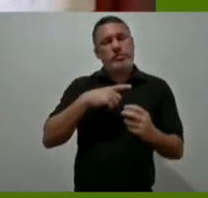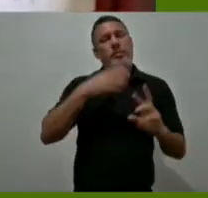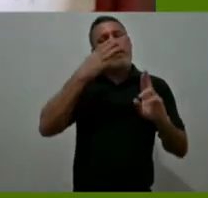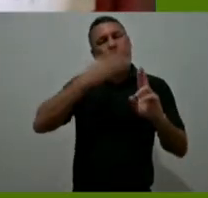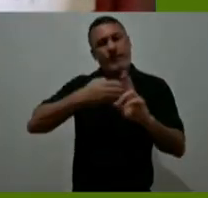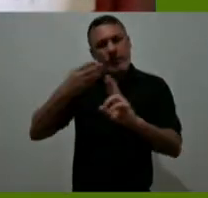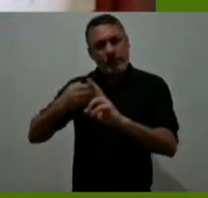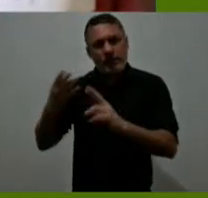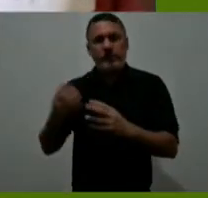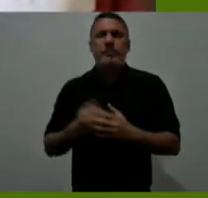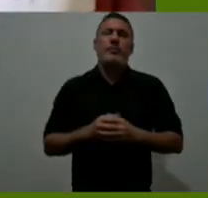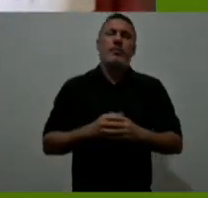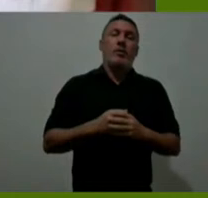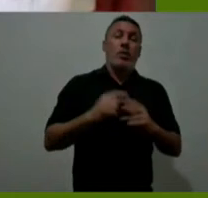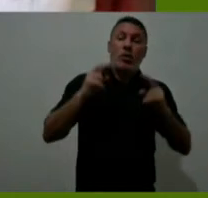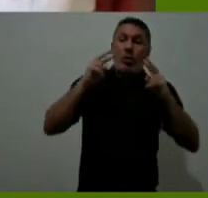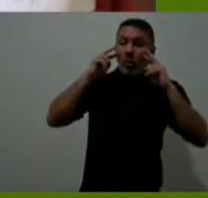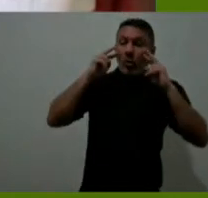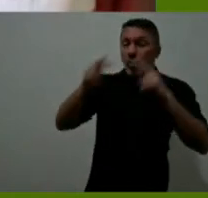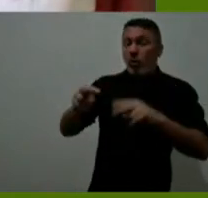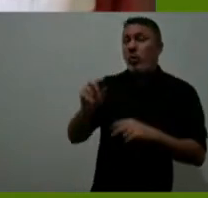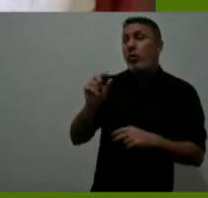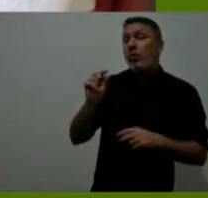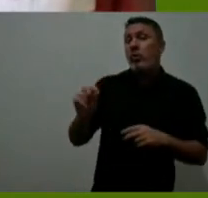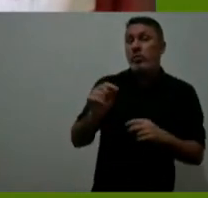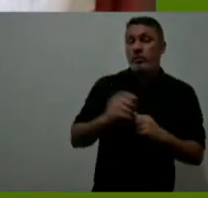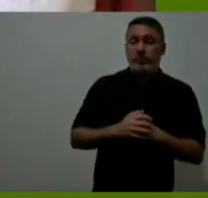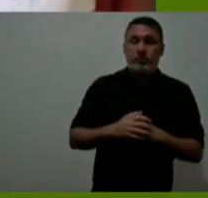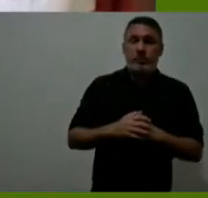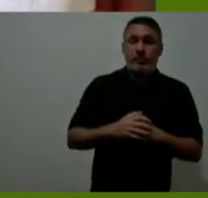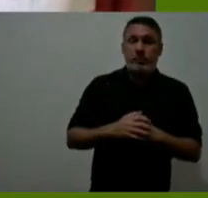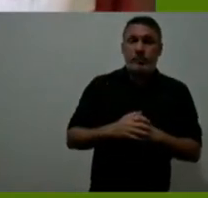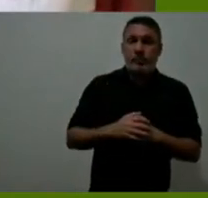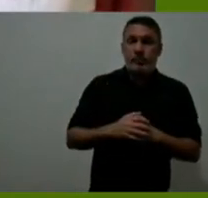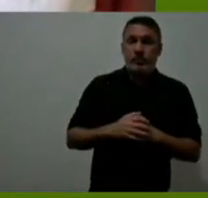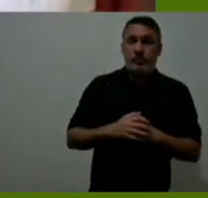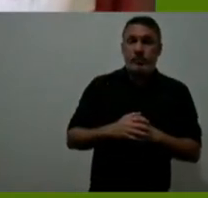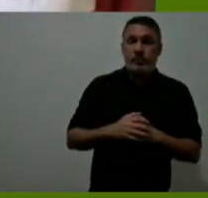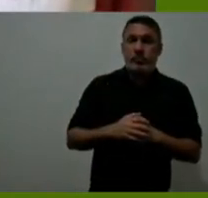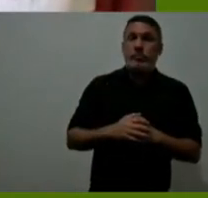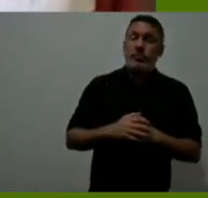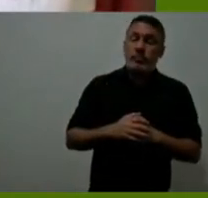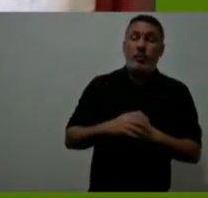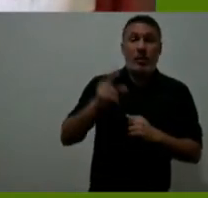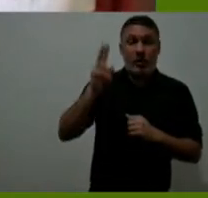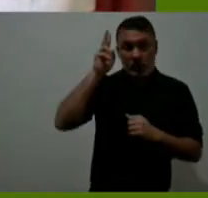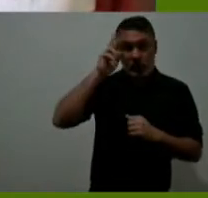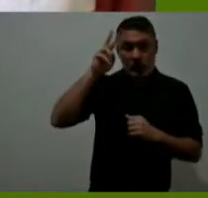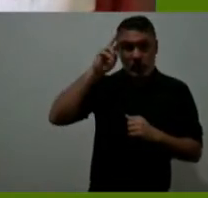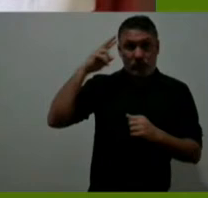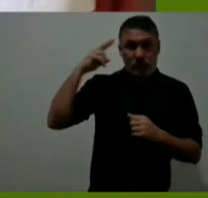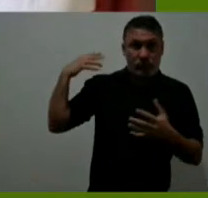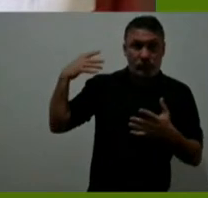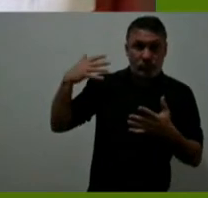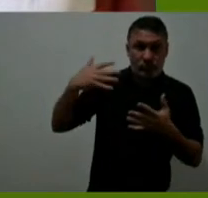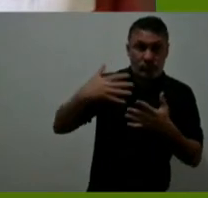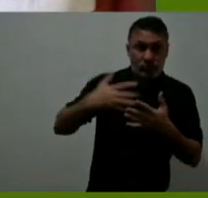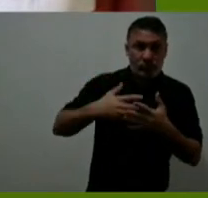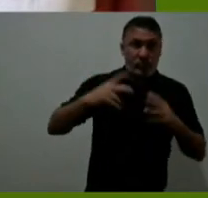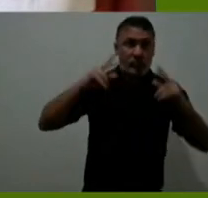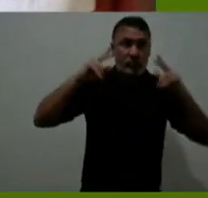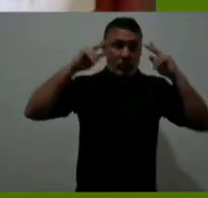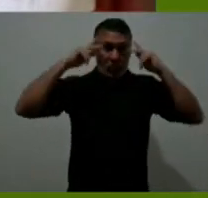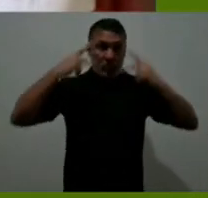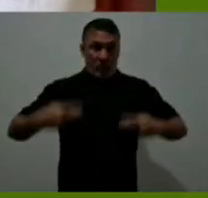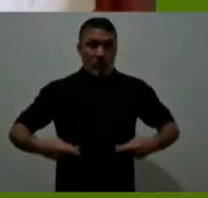é? Então, a história da humanidade, a humanidade existe há